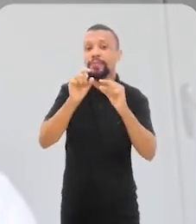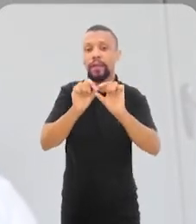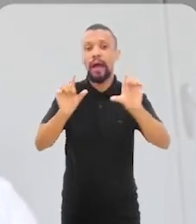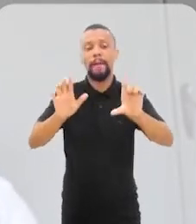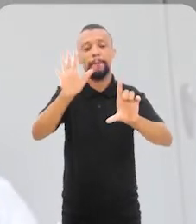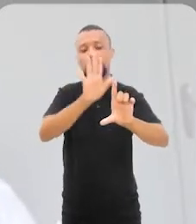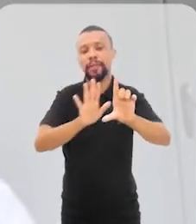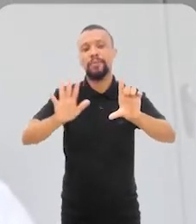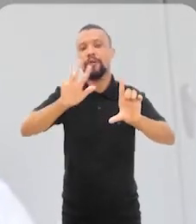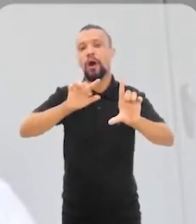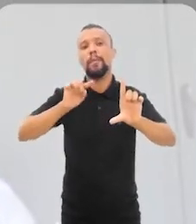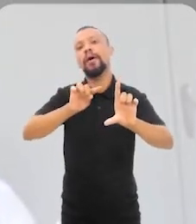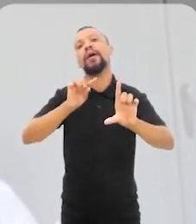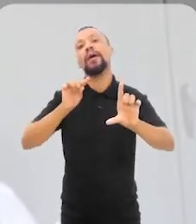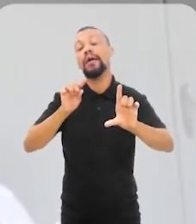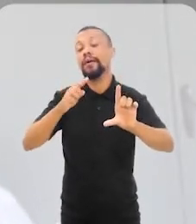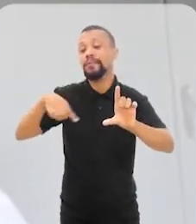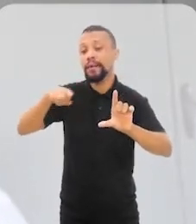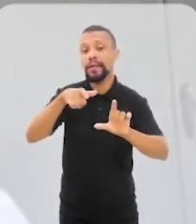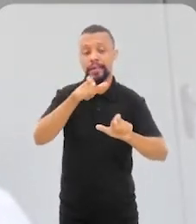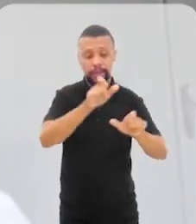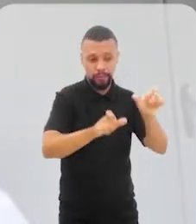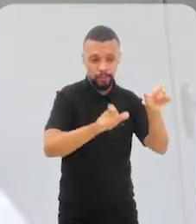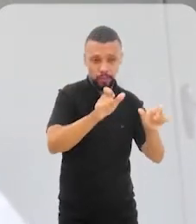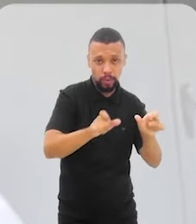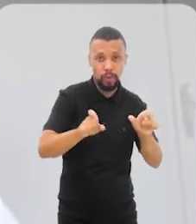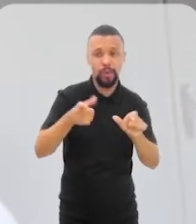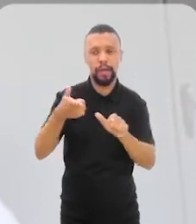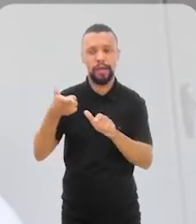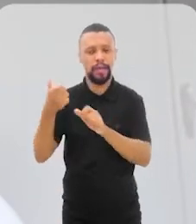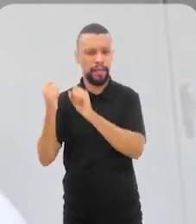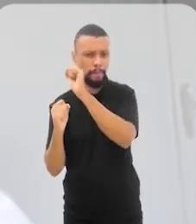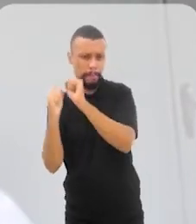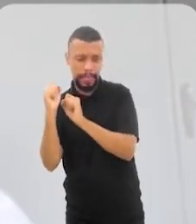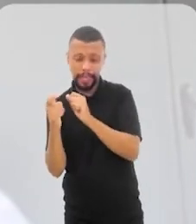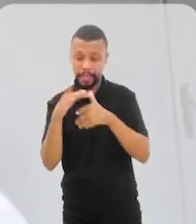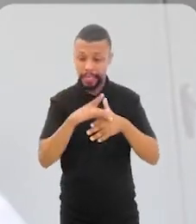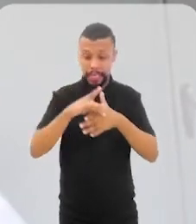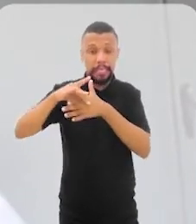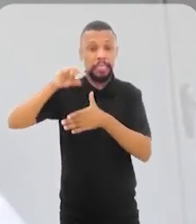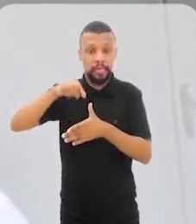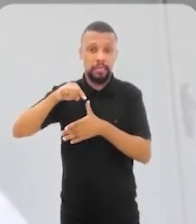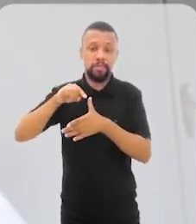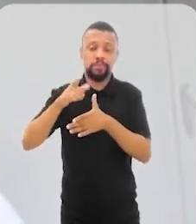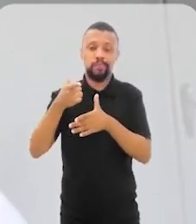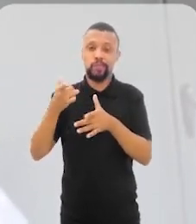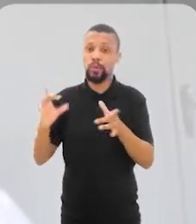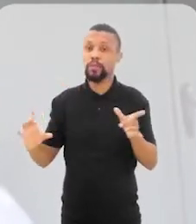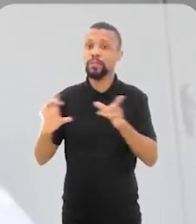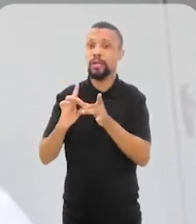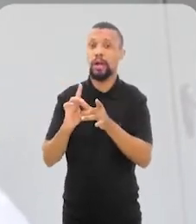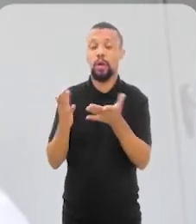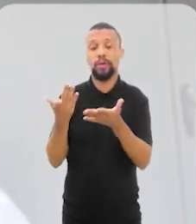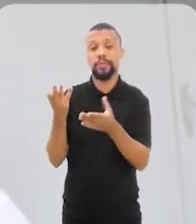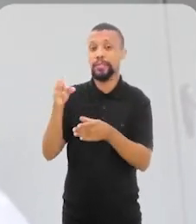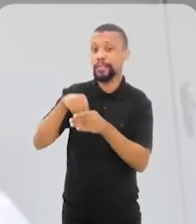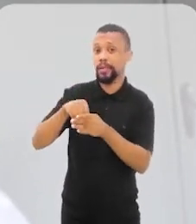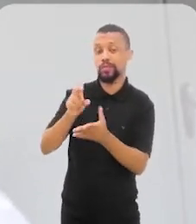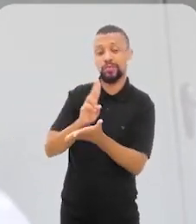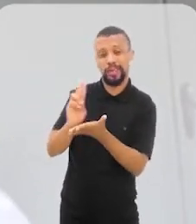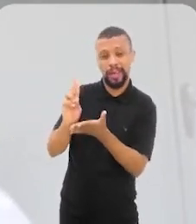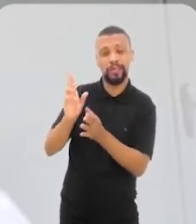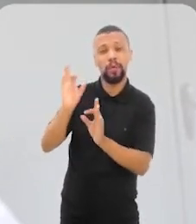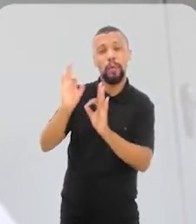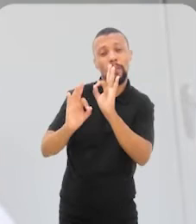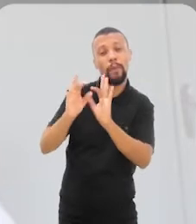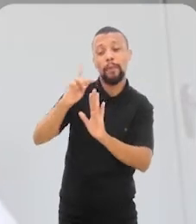da plataforma é fazer esses atores se conectar entre si, né? Hoje a gente tem feito isso dentro da universidade, via projetos de